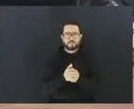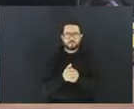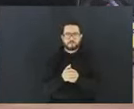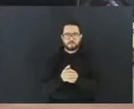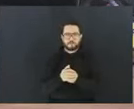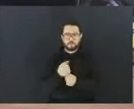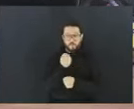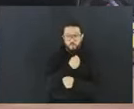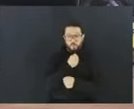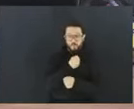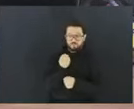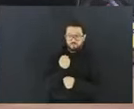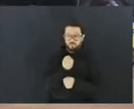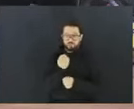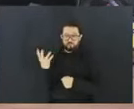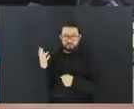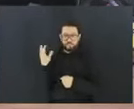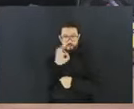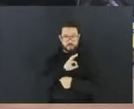nós, muito mais estratégico,